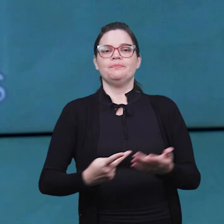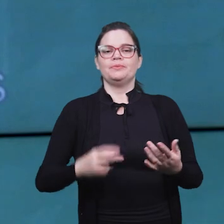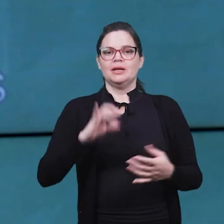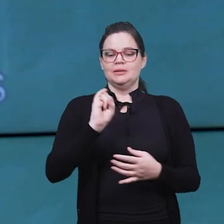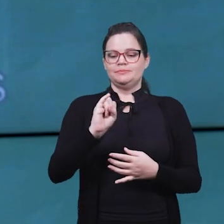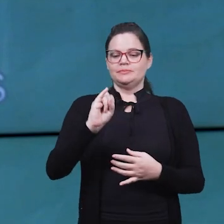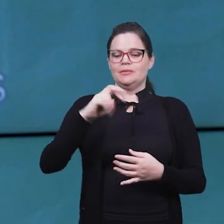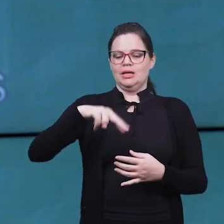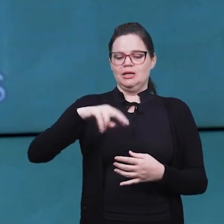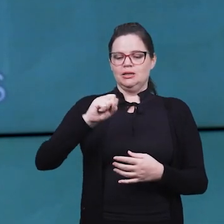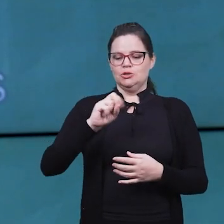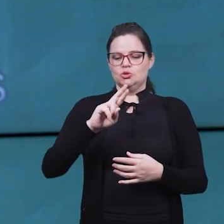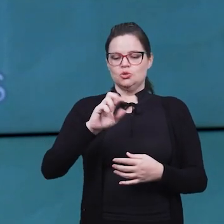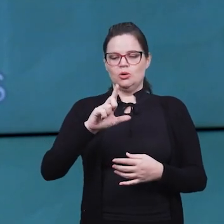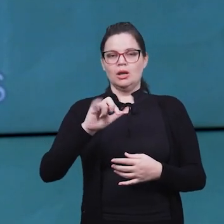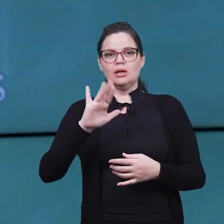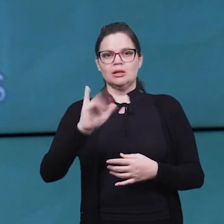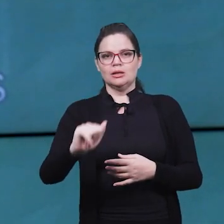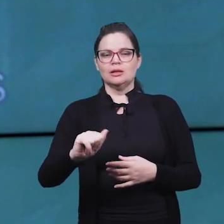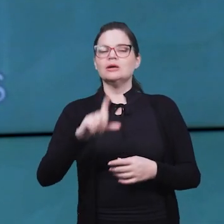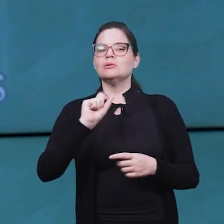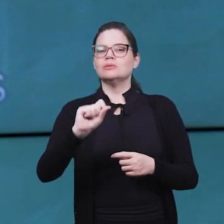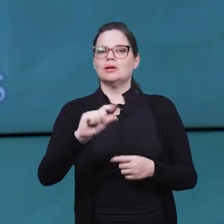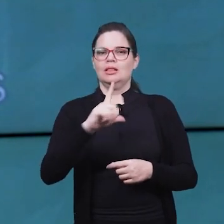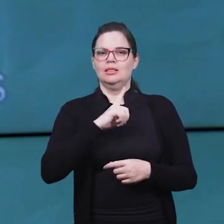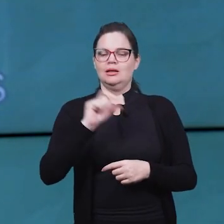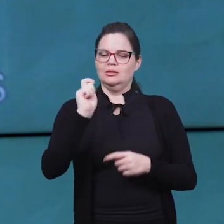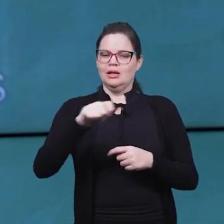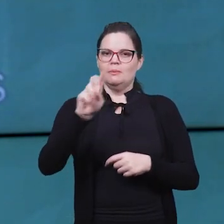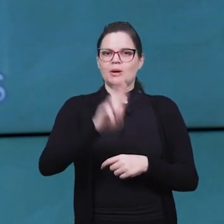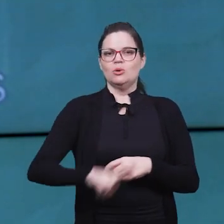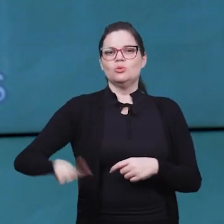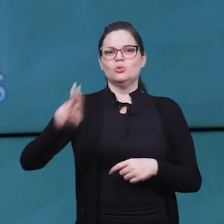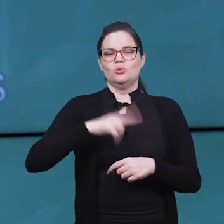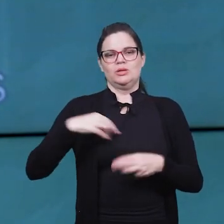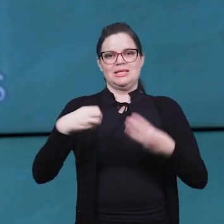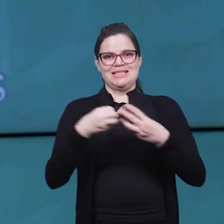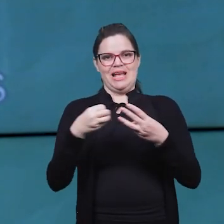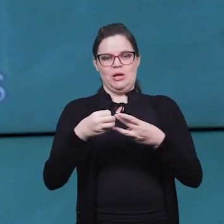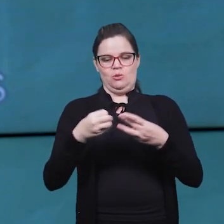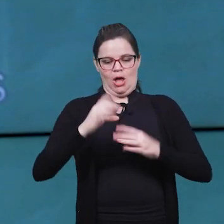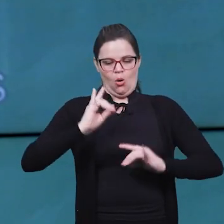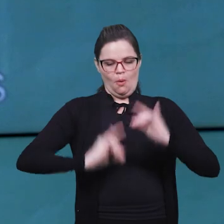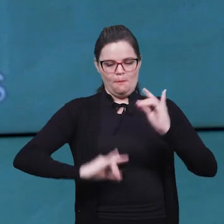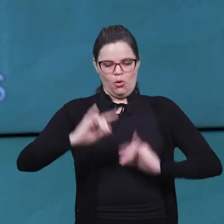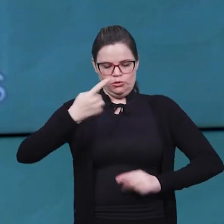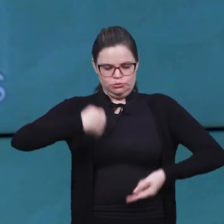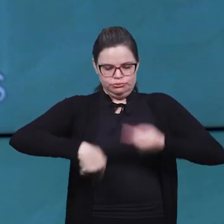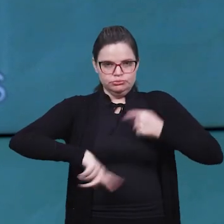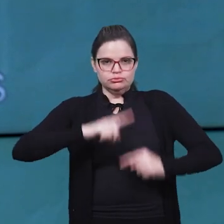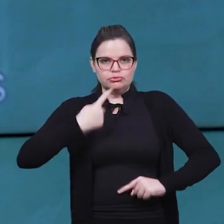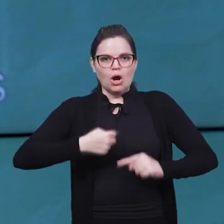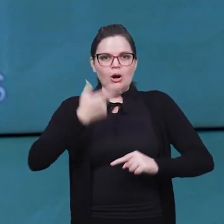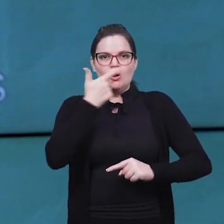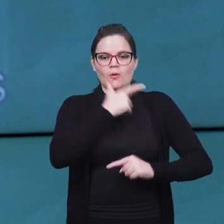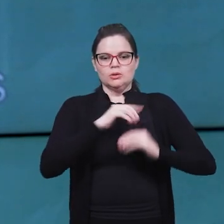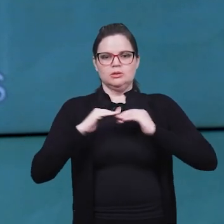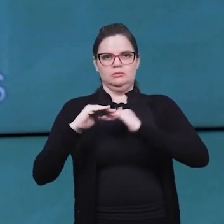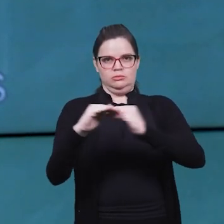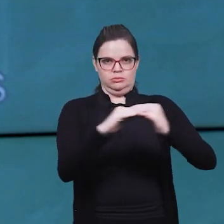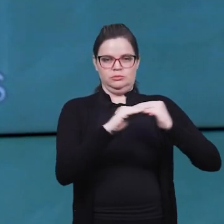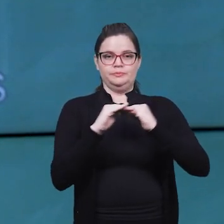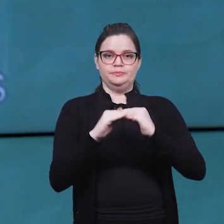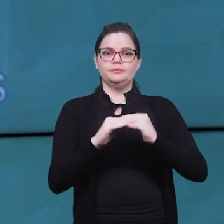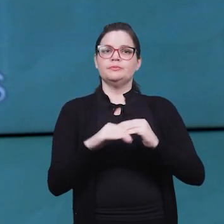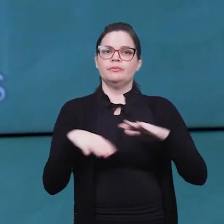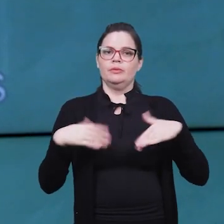das células, onde ela será usada como fonte de energia. Por isso, os níveis de glicemia indicam